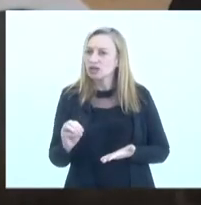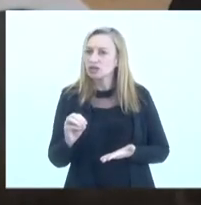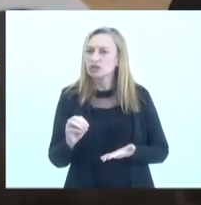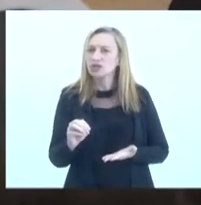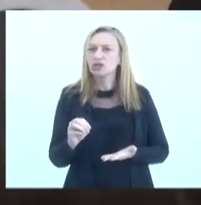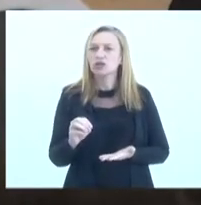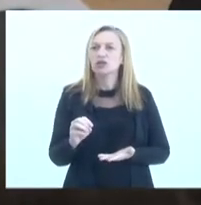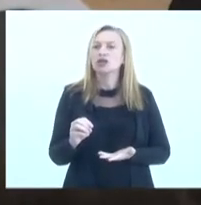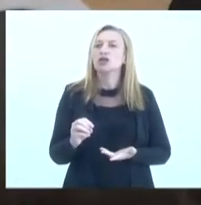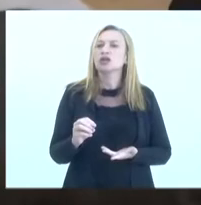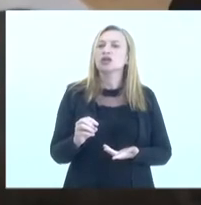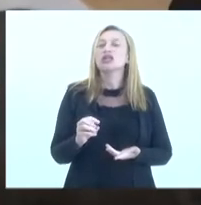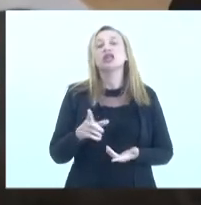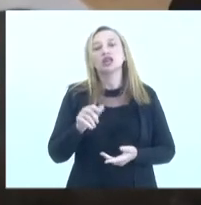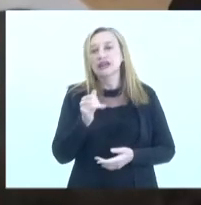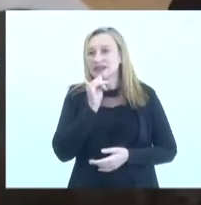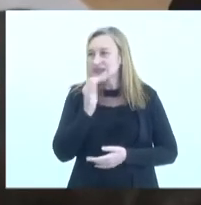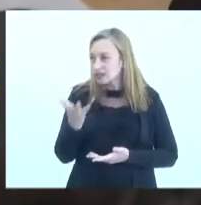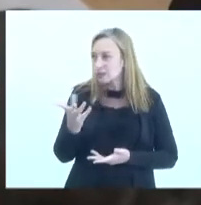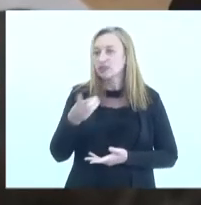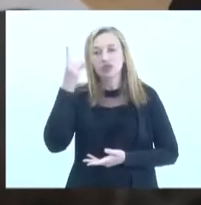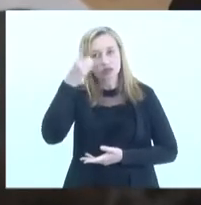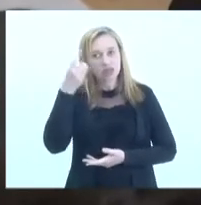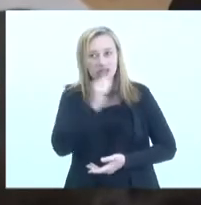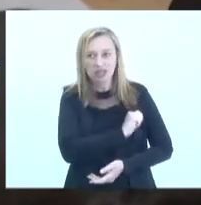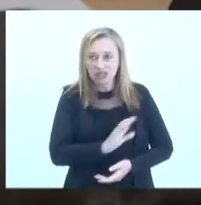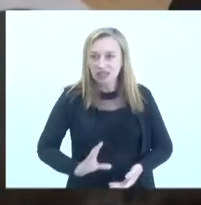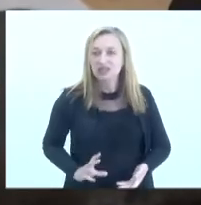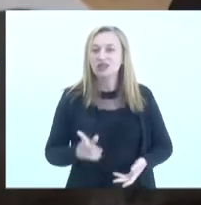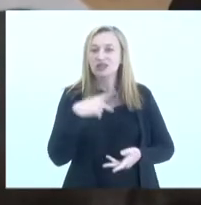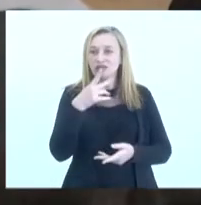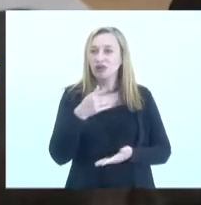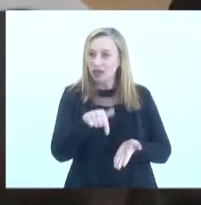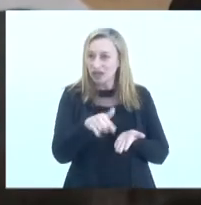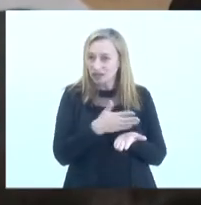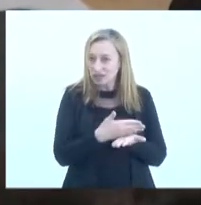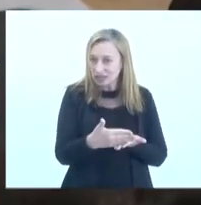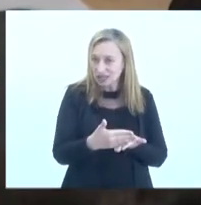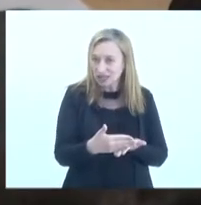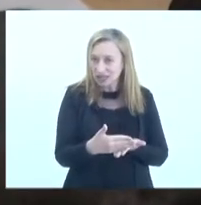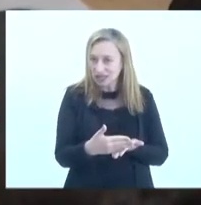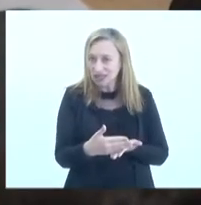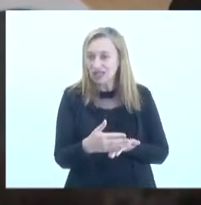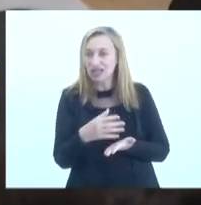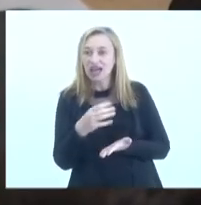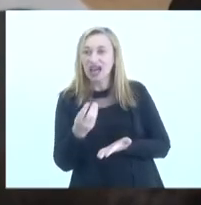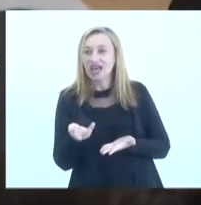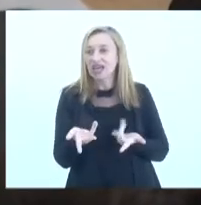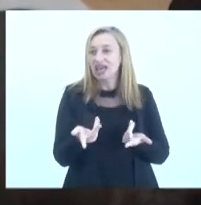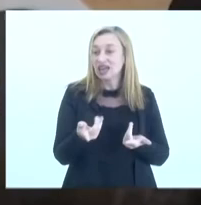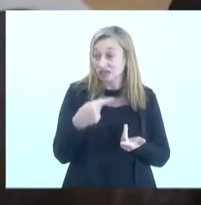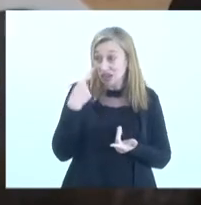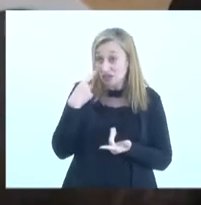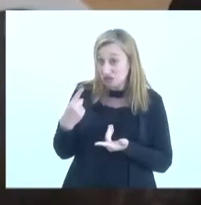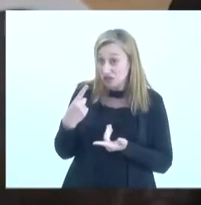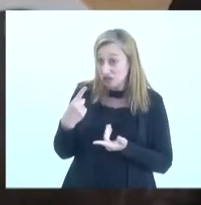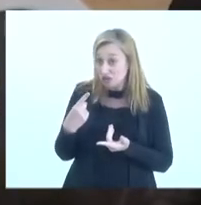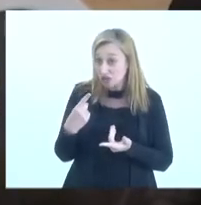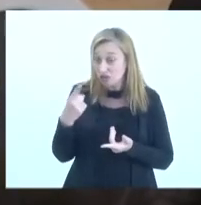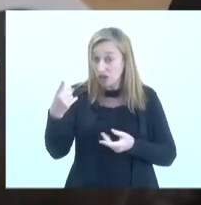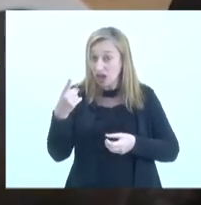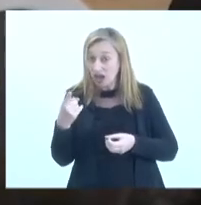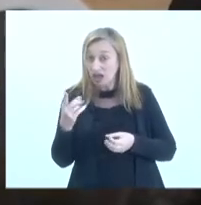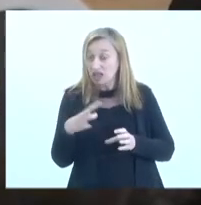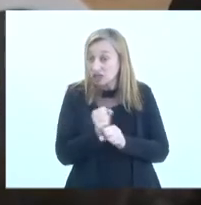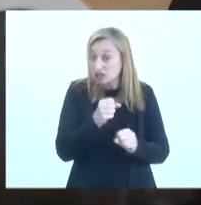enganada. E a exemplo do que o deputado André Siciliano falou aqui no início, aquela sopa de letrinhas que você viu na prestação de conta